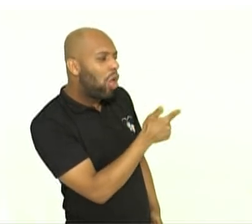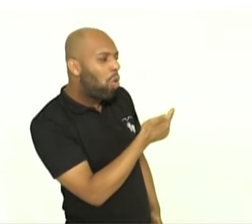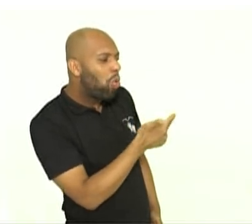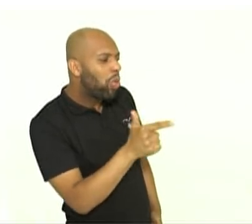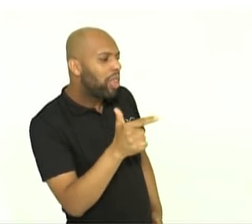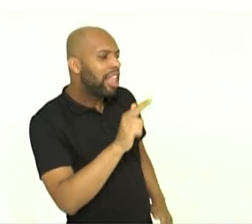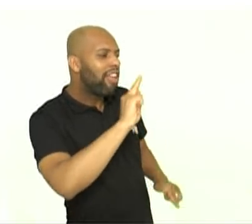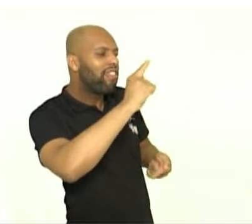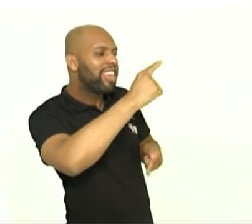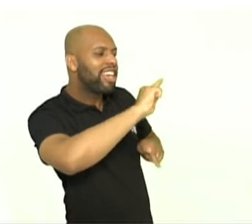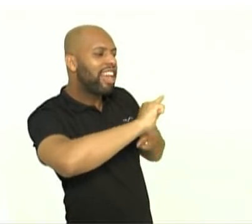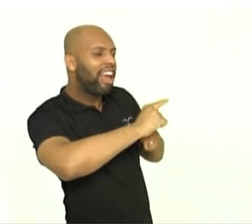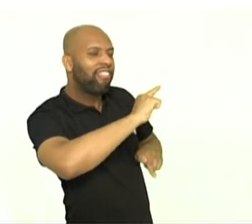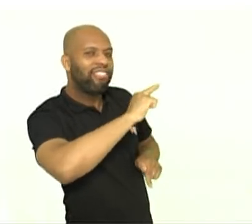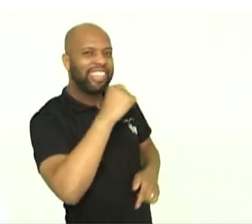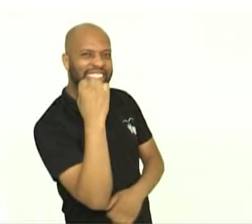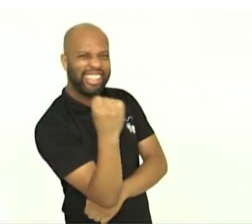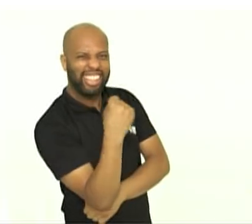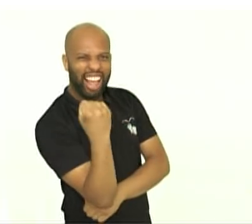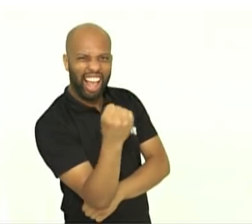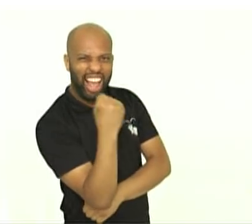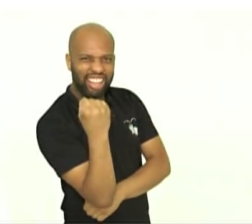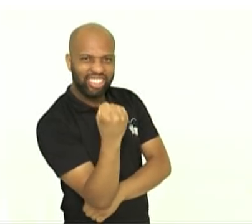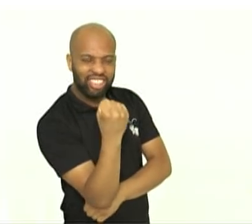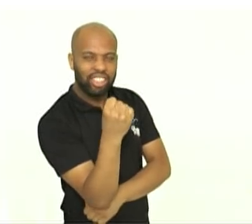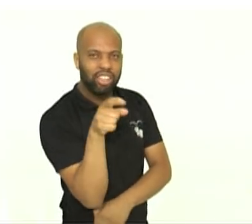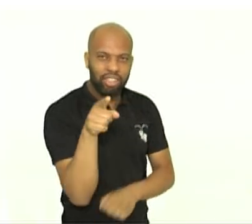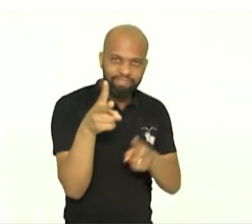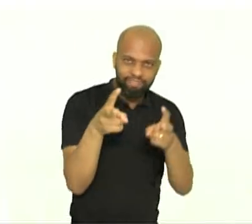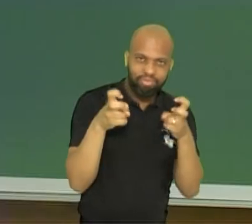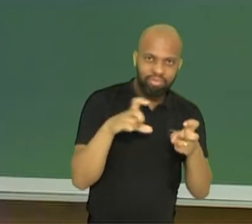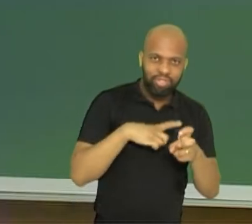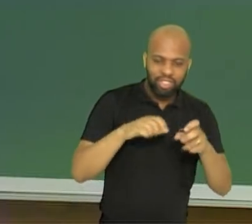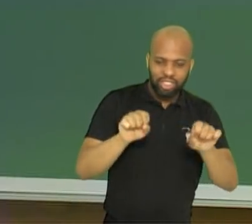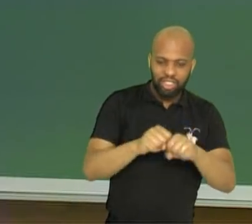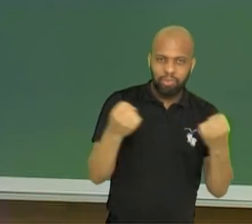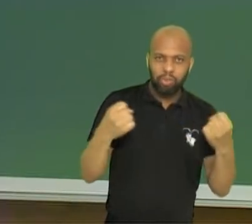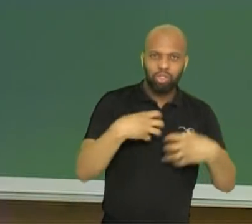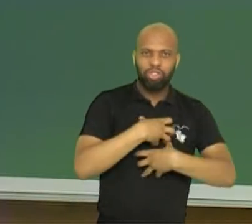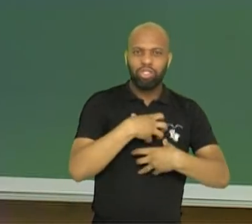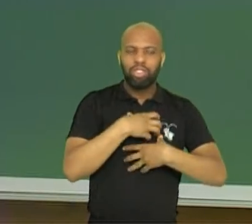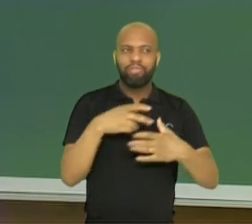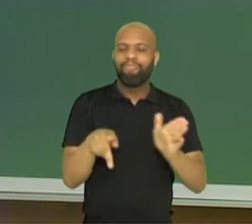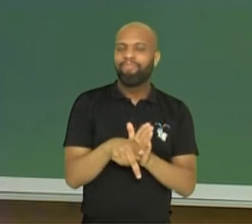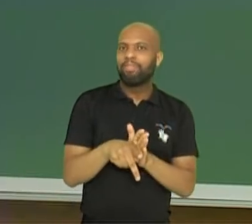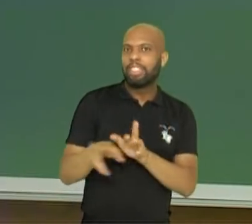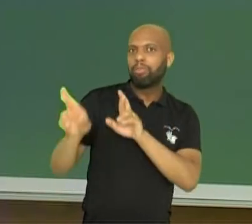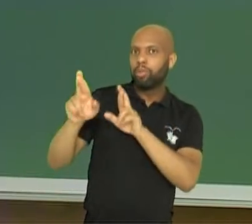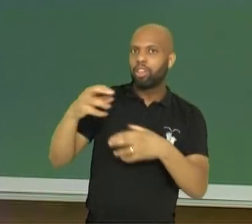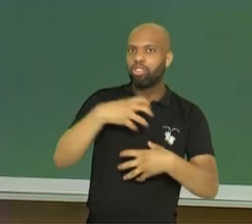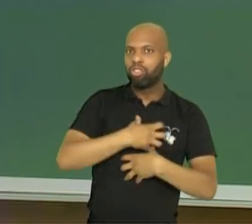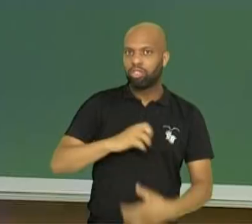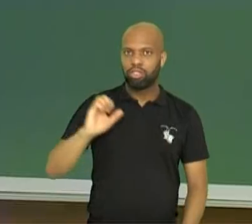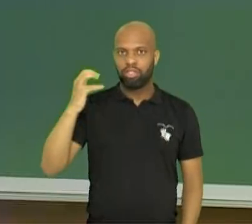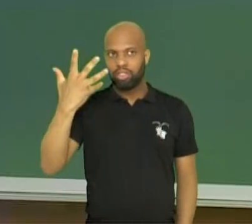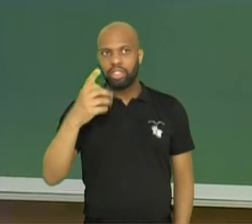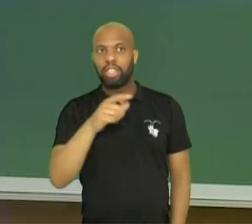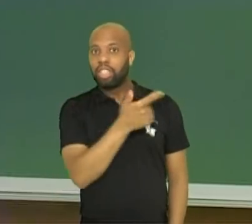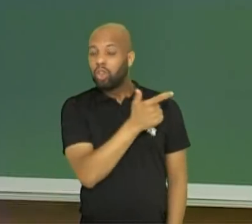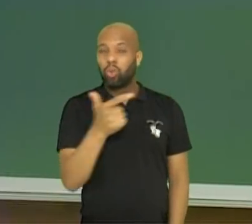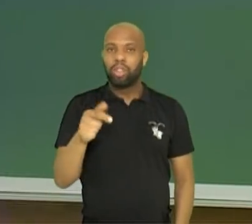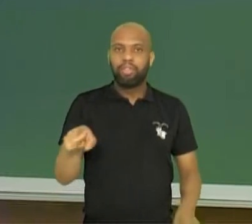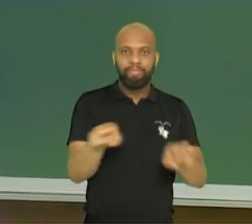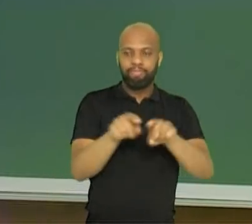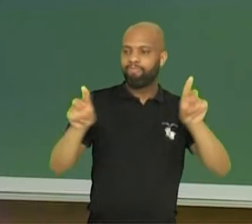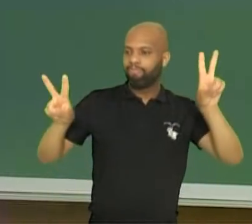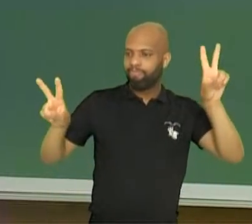uma exclamação. Percebeu ali a quebra de expectativa? Percebeu também que nenhuma das falas são aspadas, ou seja, ele não está